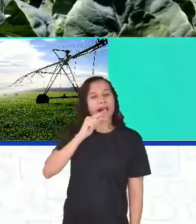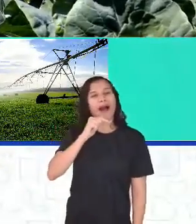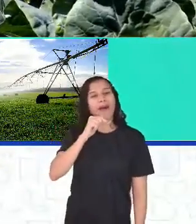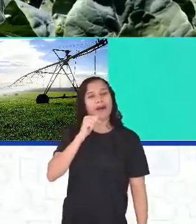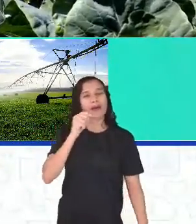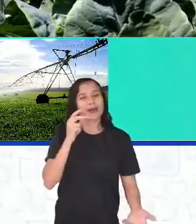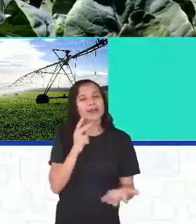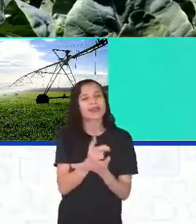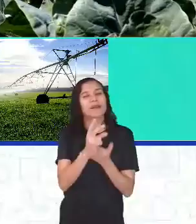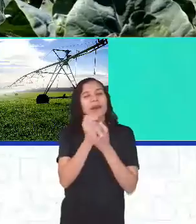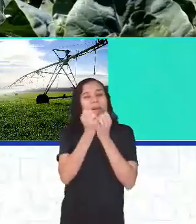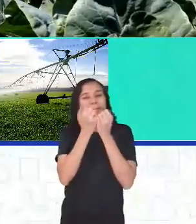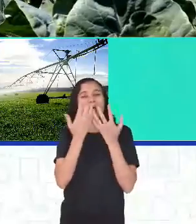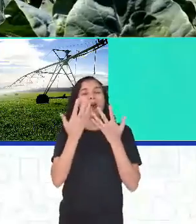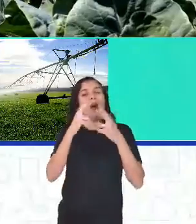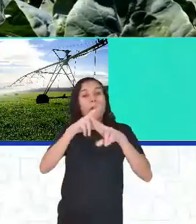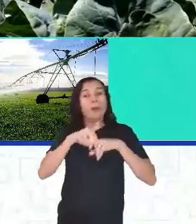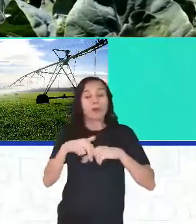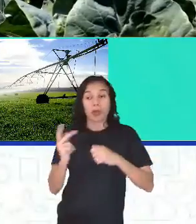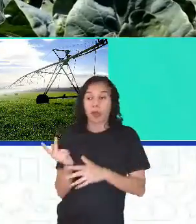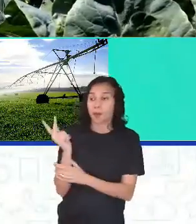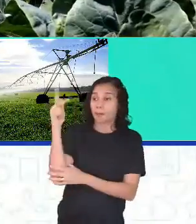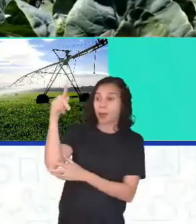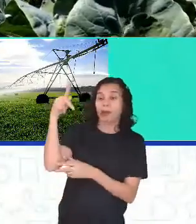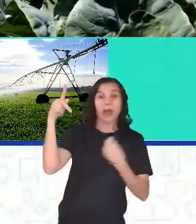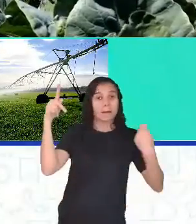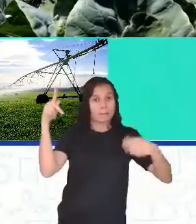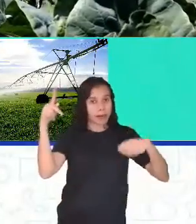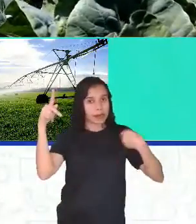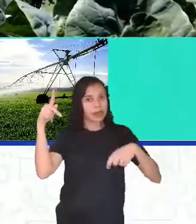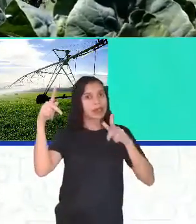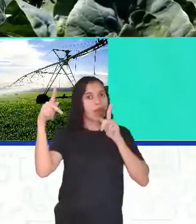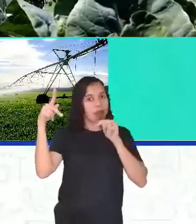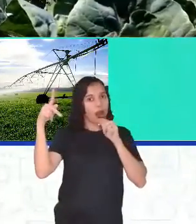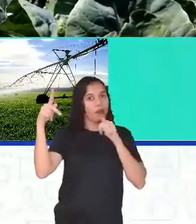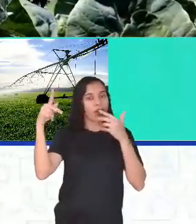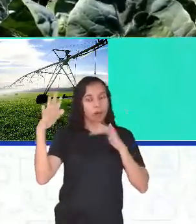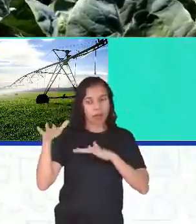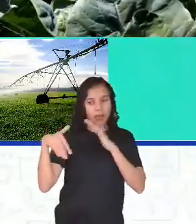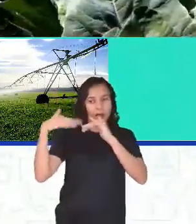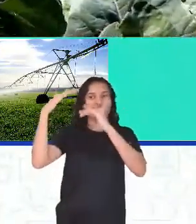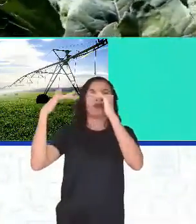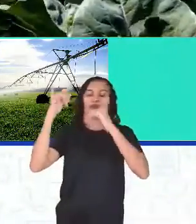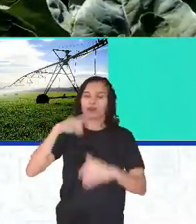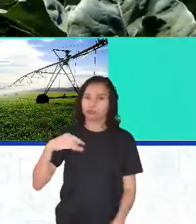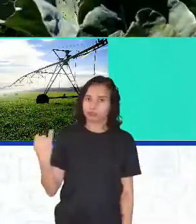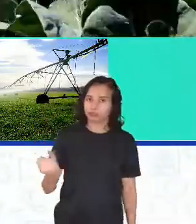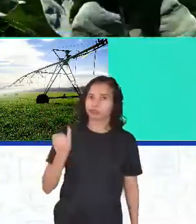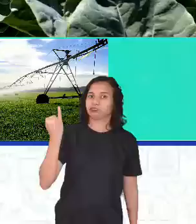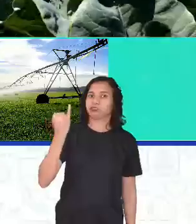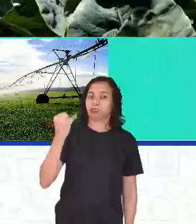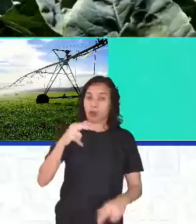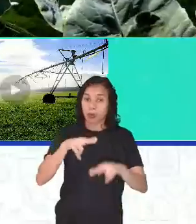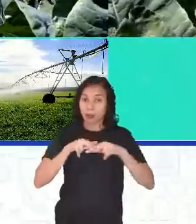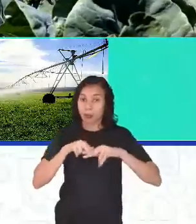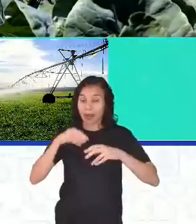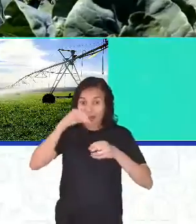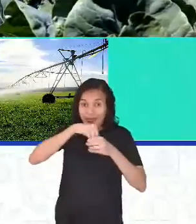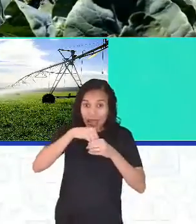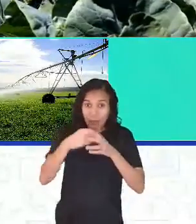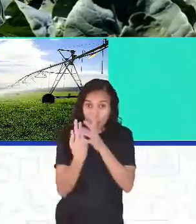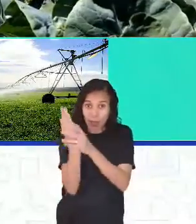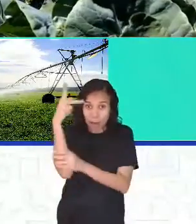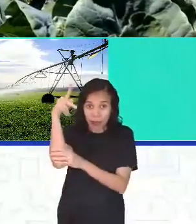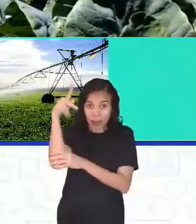bem-vinda na planta, porque a planta precisa de água, né, para o seu desenvolvimento. É muito importante, porque dentro da planta tem